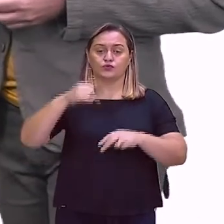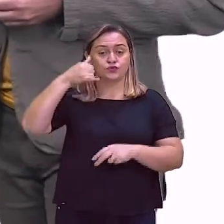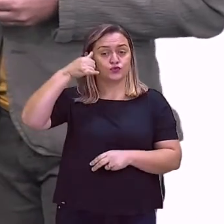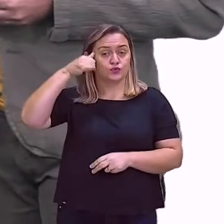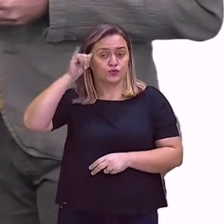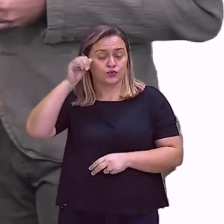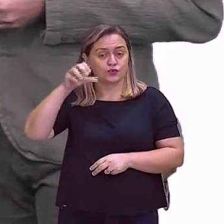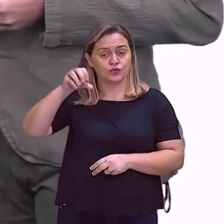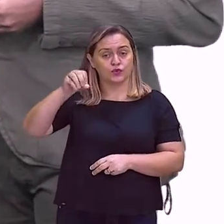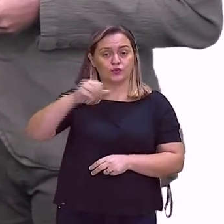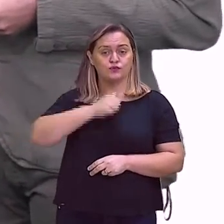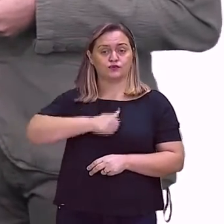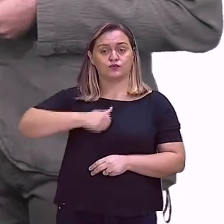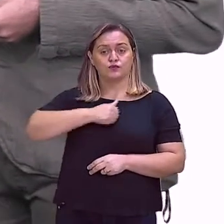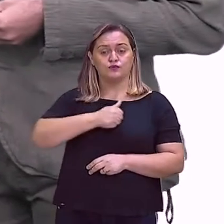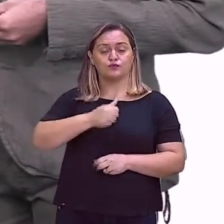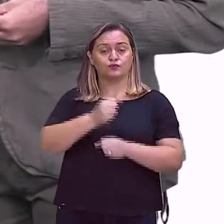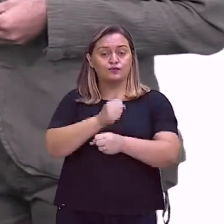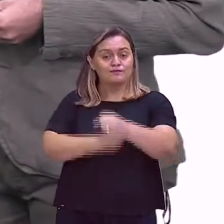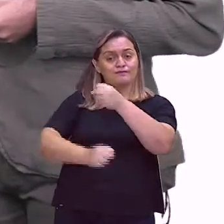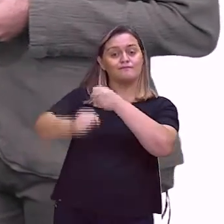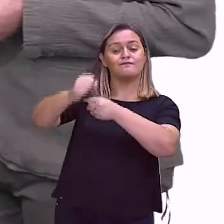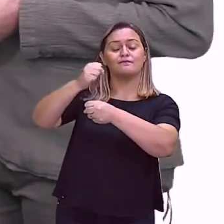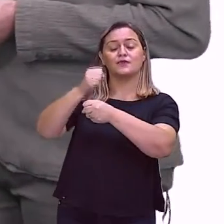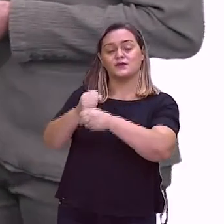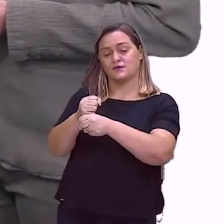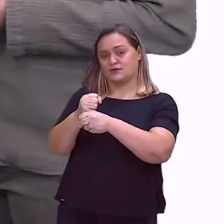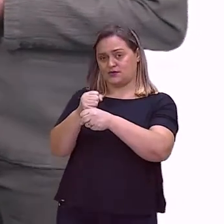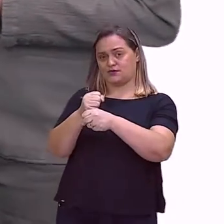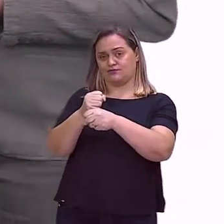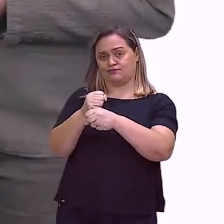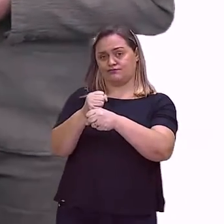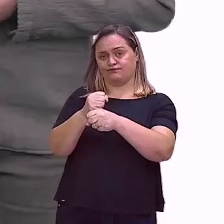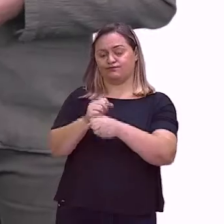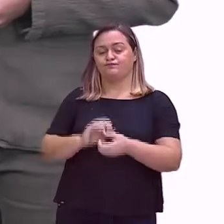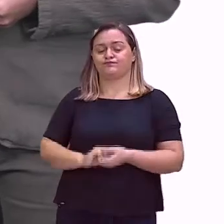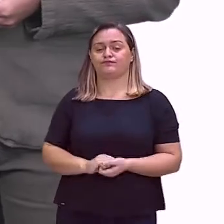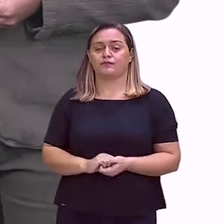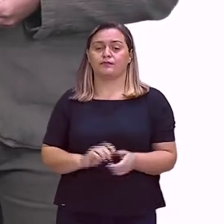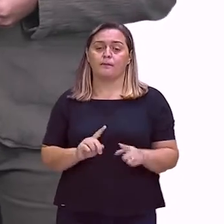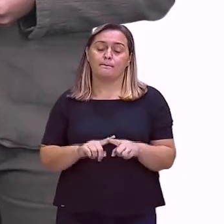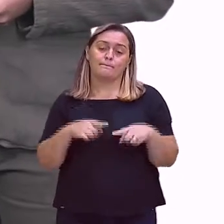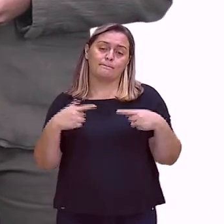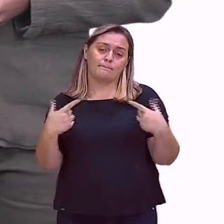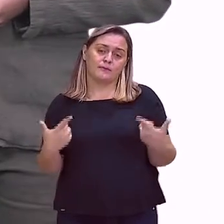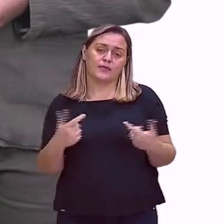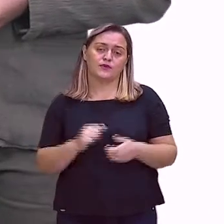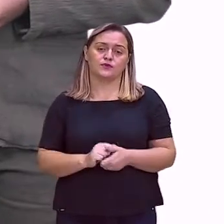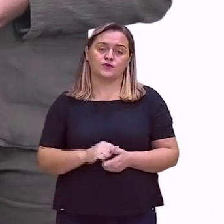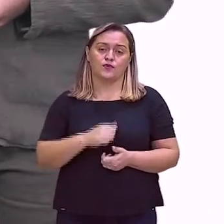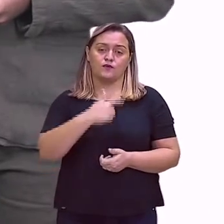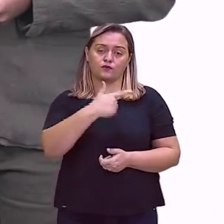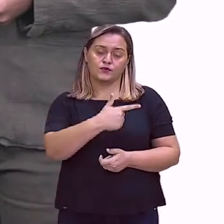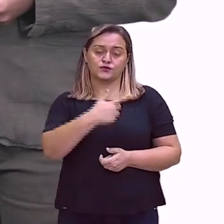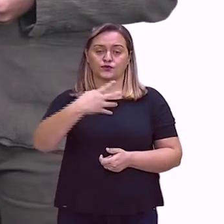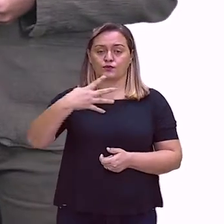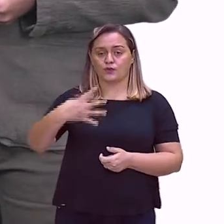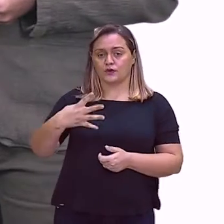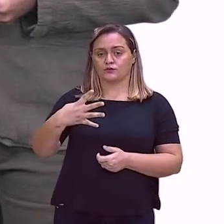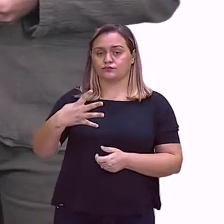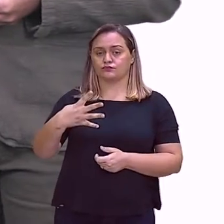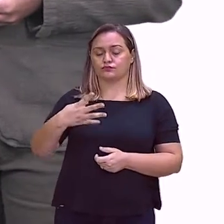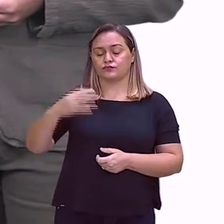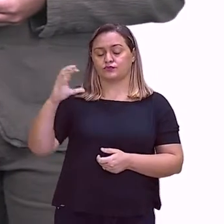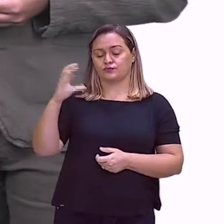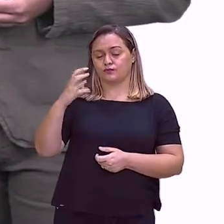primeiros eventos marcados para terem início no dia 22 de julho. Porém, em 24 de março de 2020,